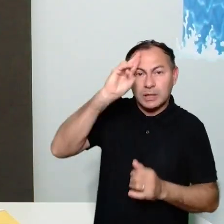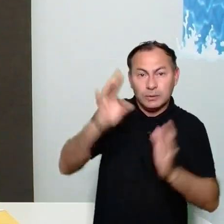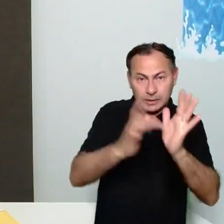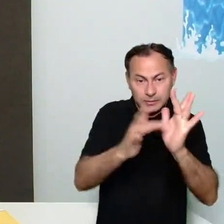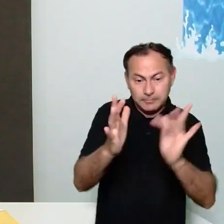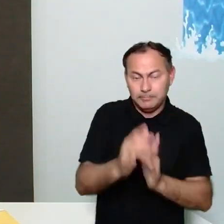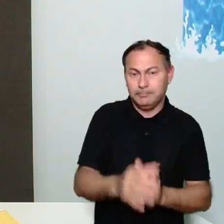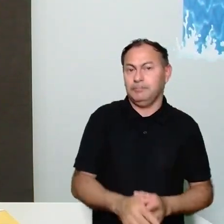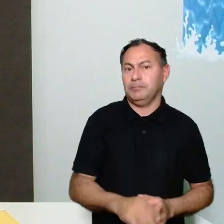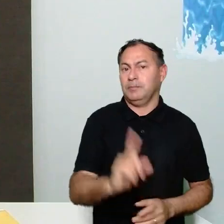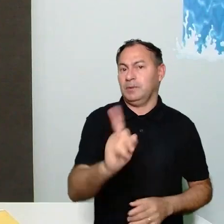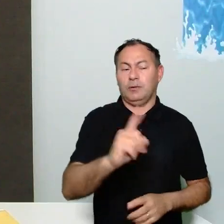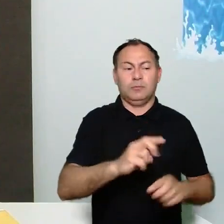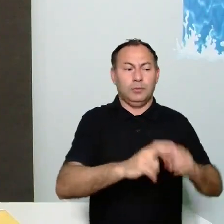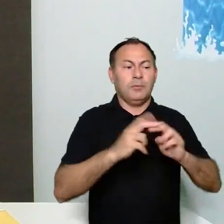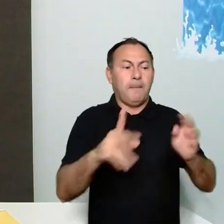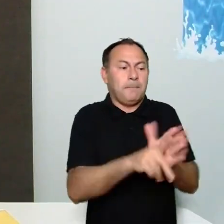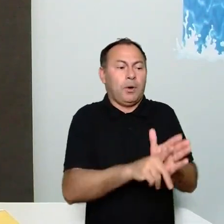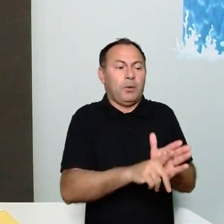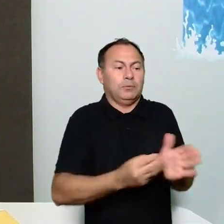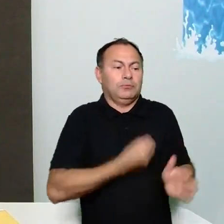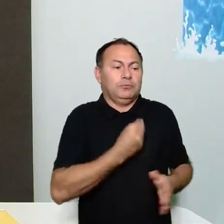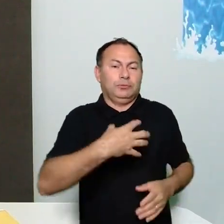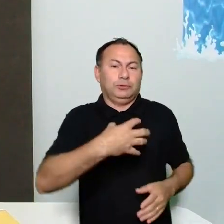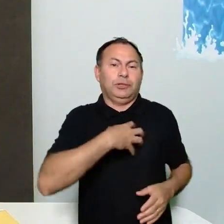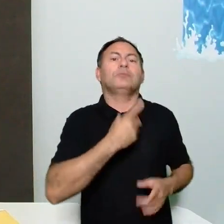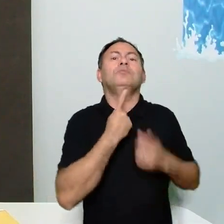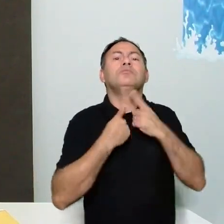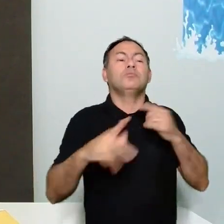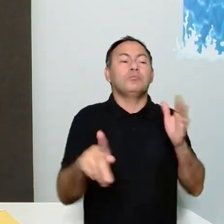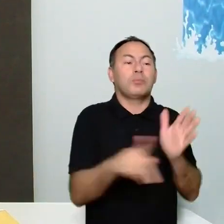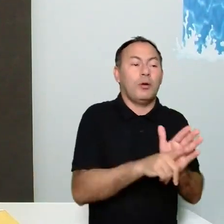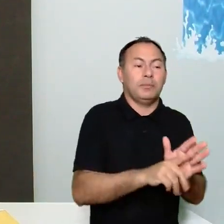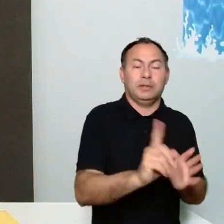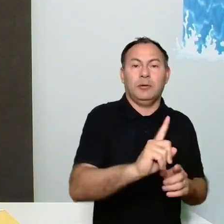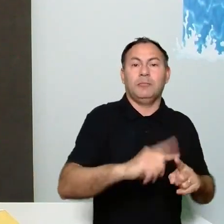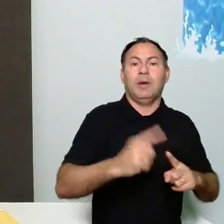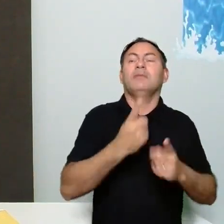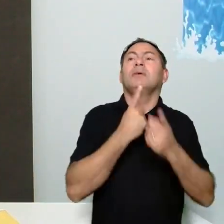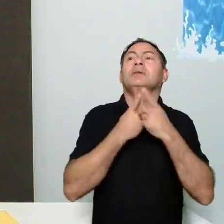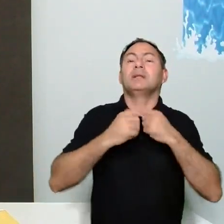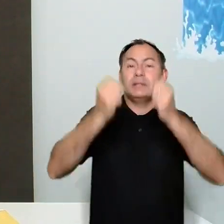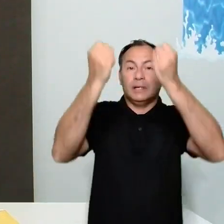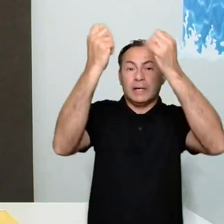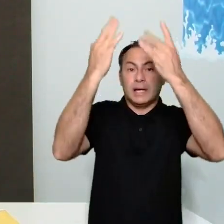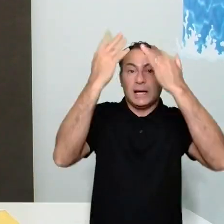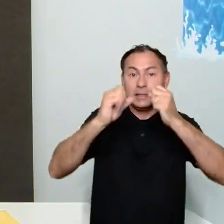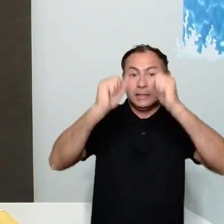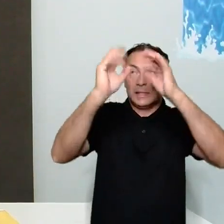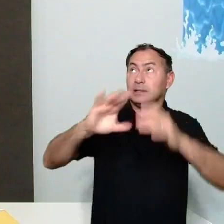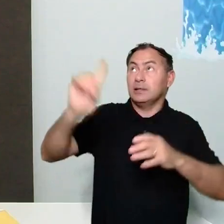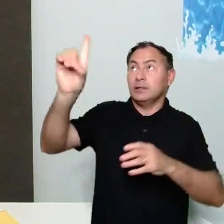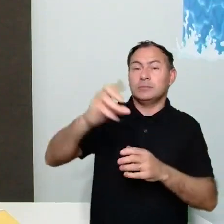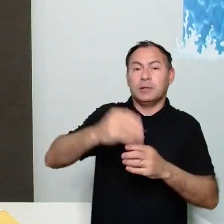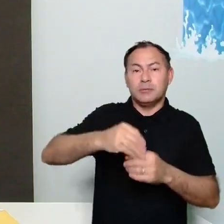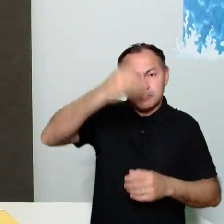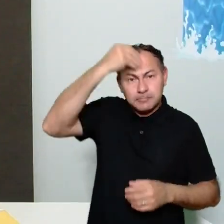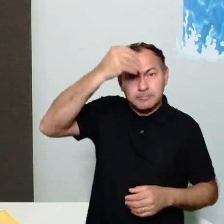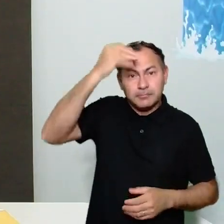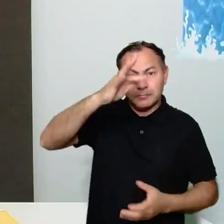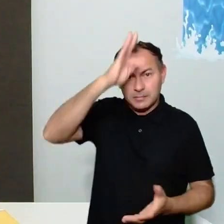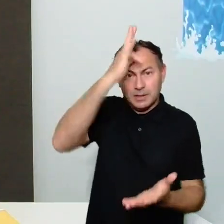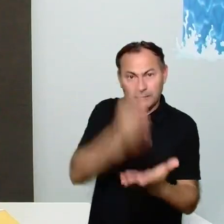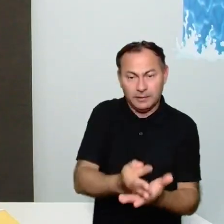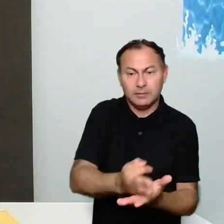Jesus, não por merecimento próprio, mas pela vontade e graça de Deus, são feitos pelo batismo da